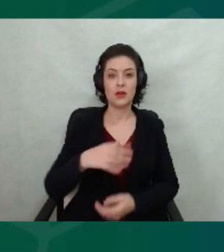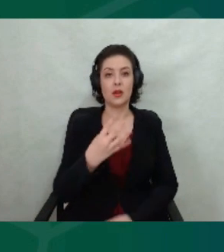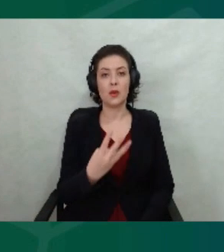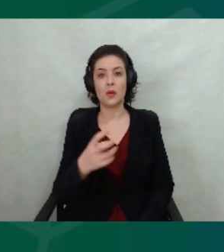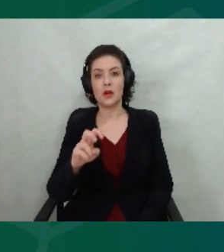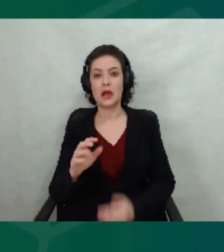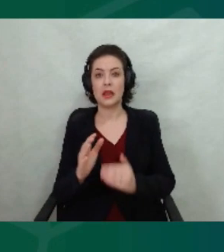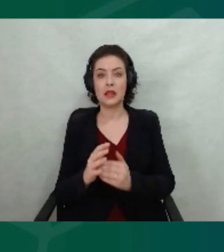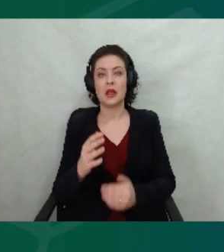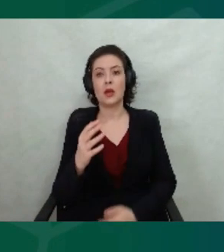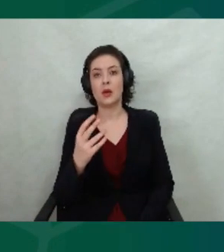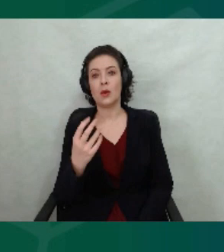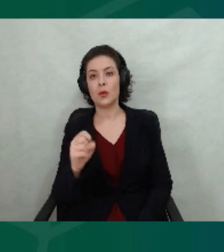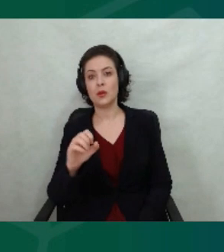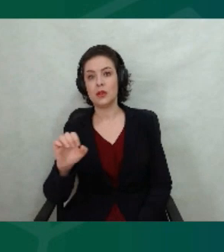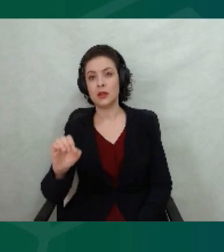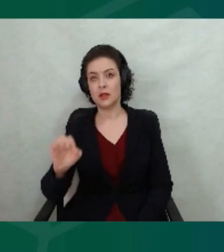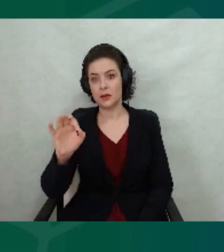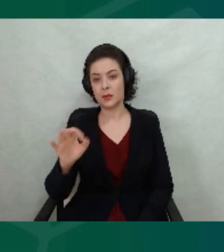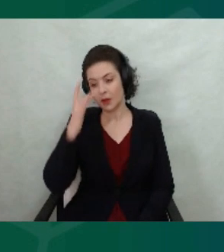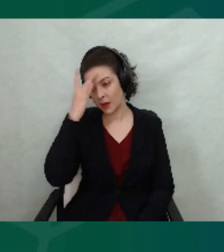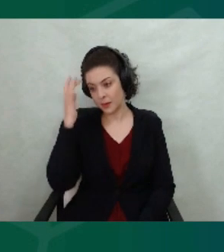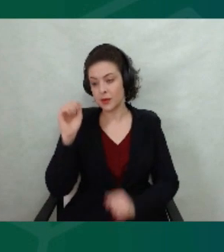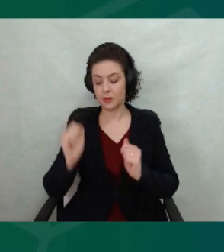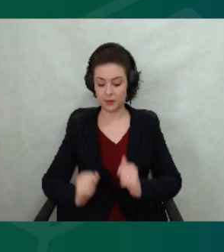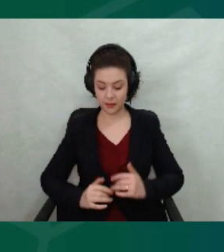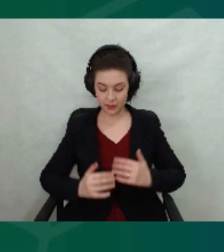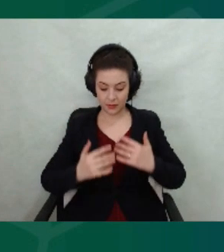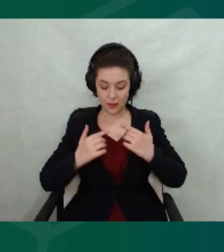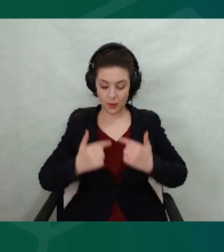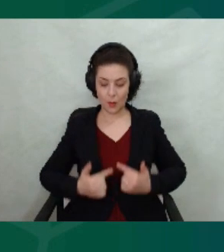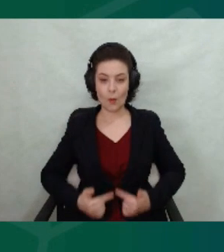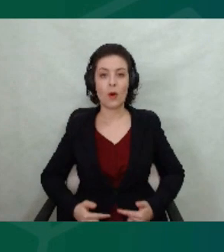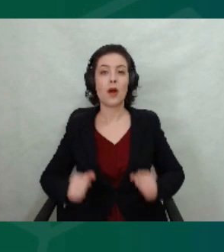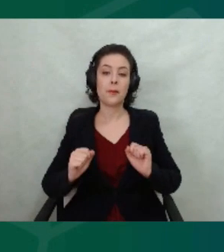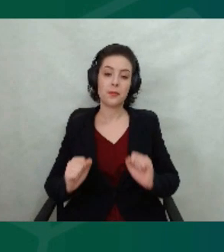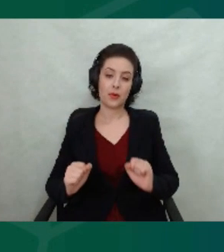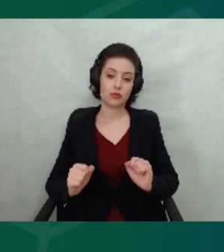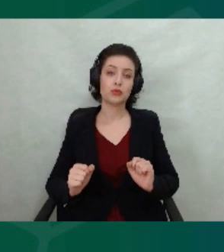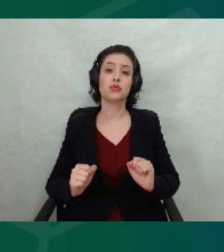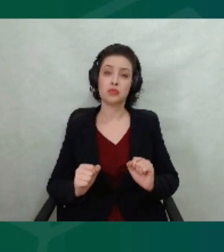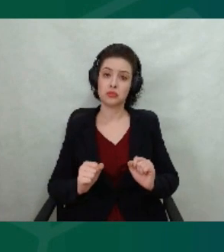80% das pessoas podem ter anticorpos neutralizantes contra o adenovírus humano. Então, isto